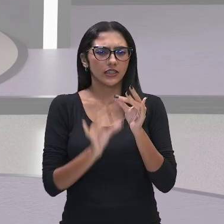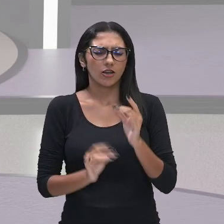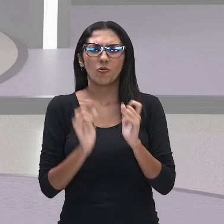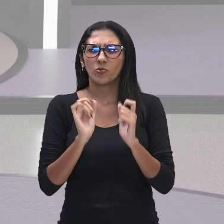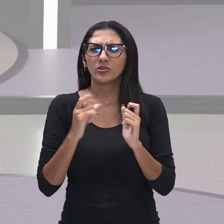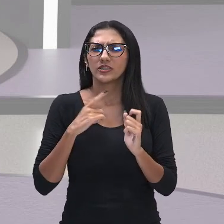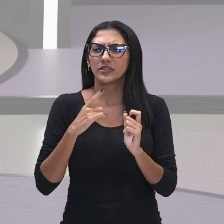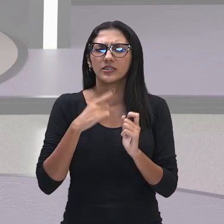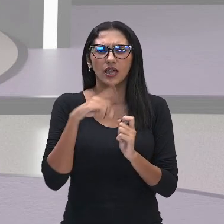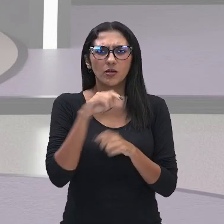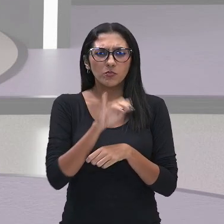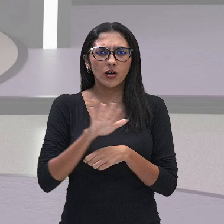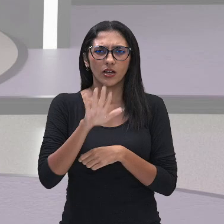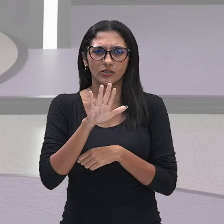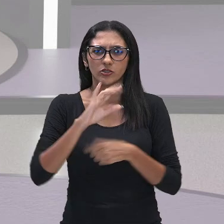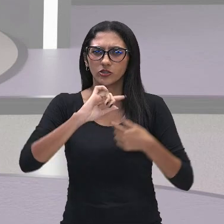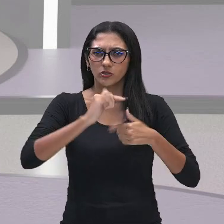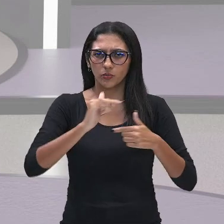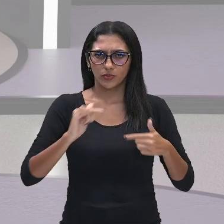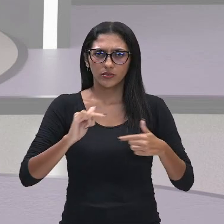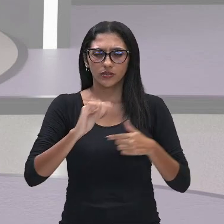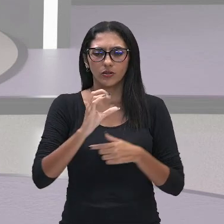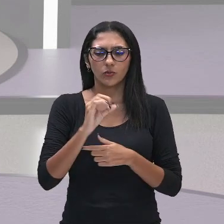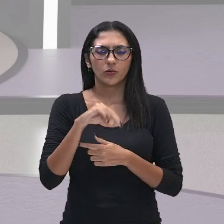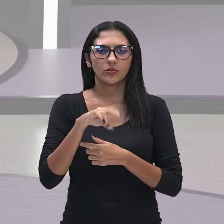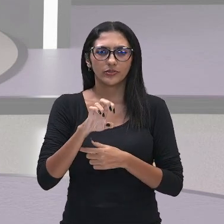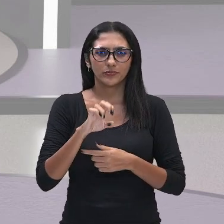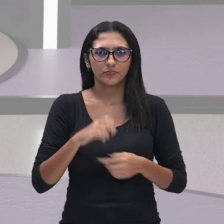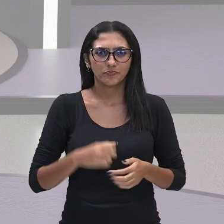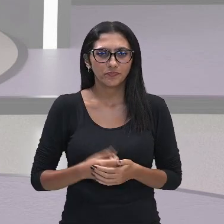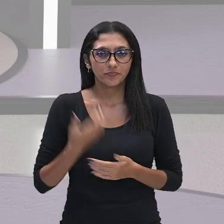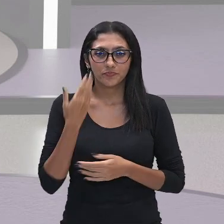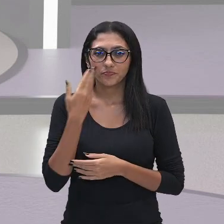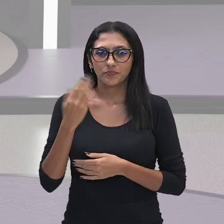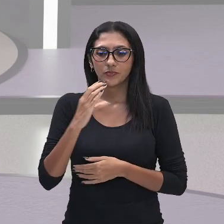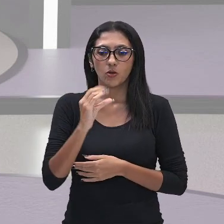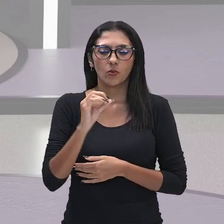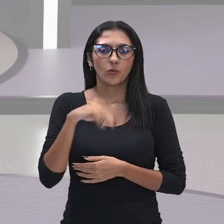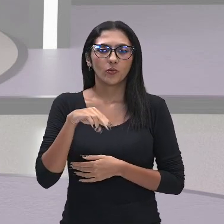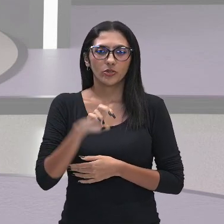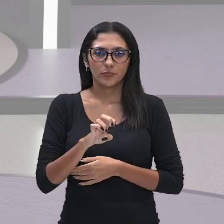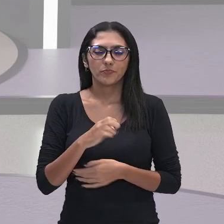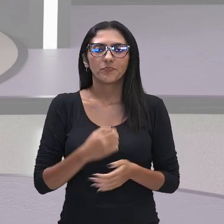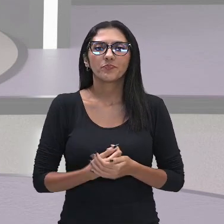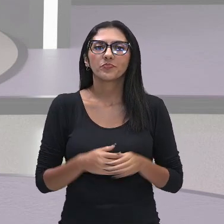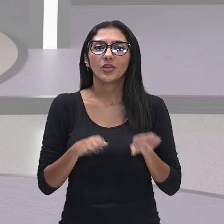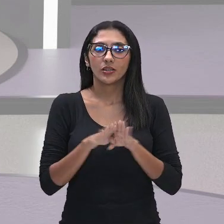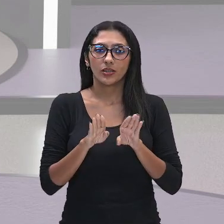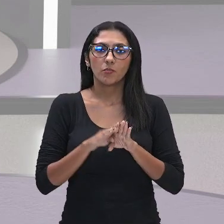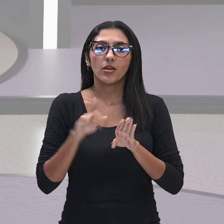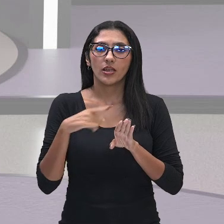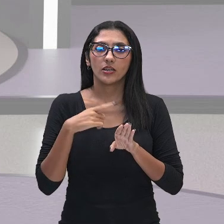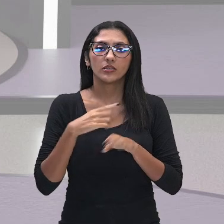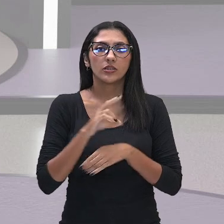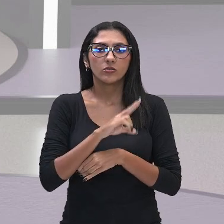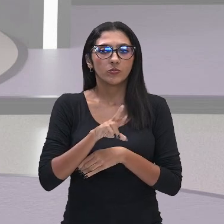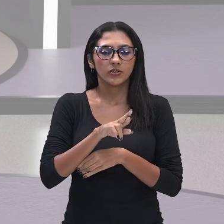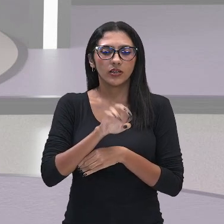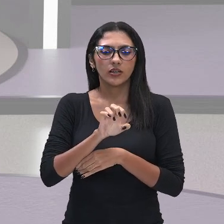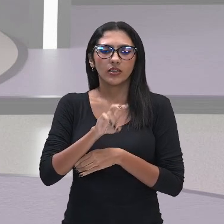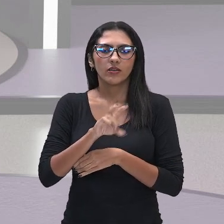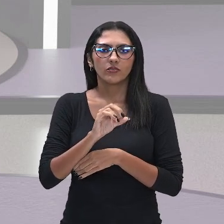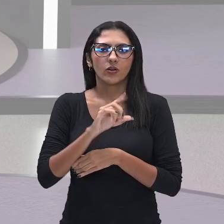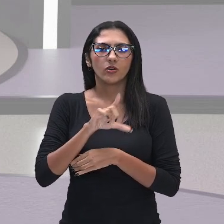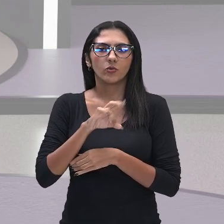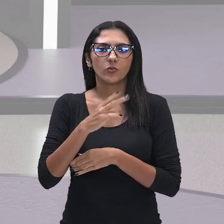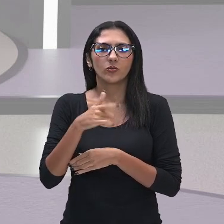é um cone. Nós temos aí, então, que cone, ele é também chamado de cone de revolução por ser